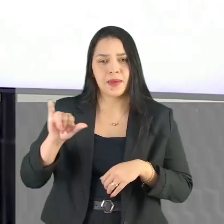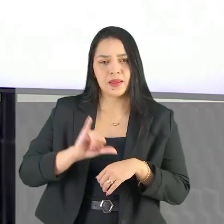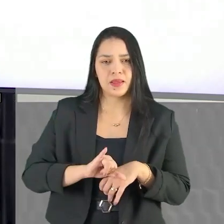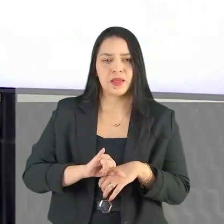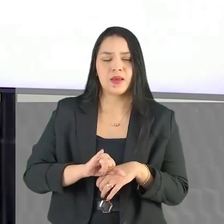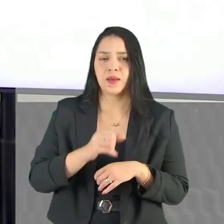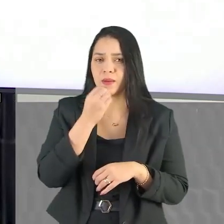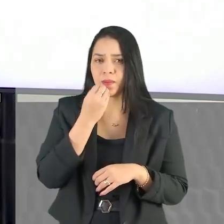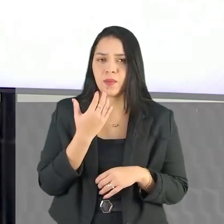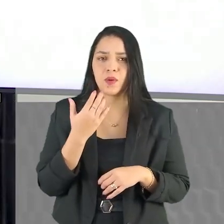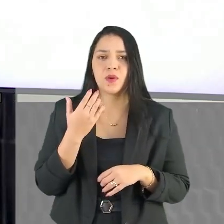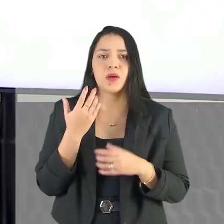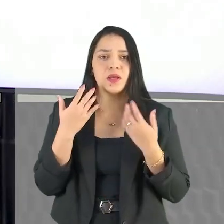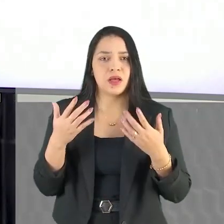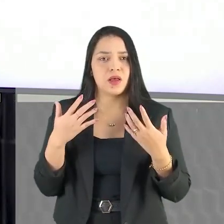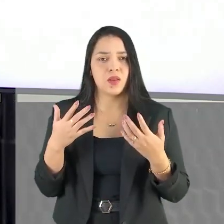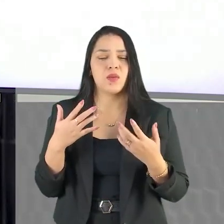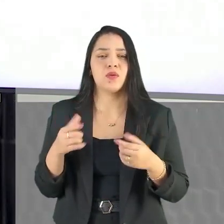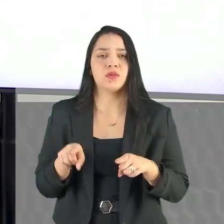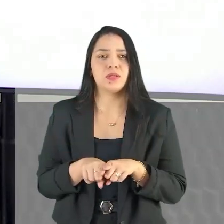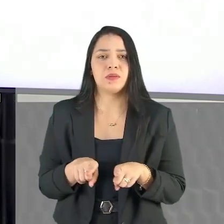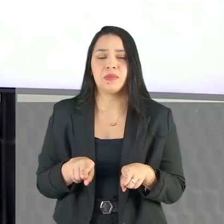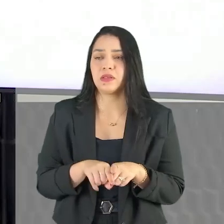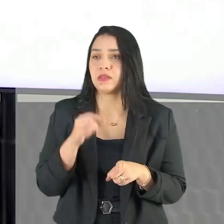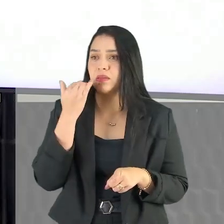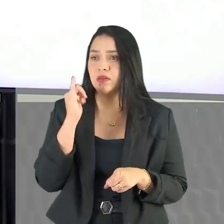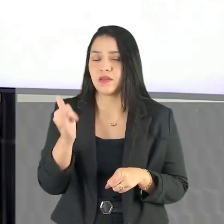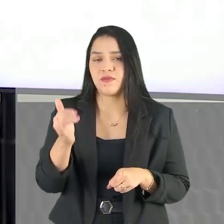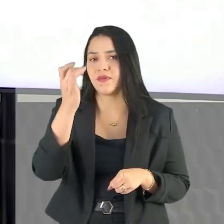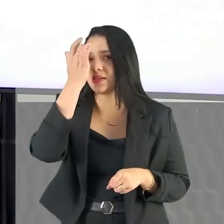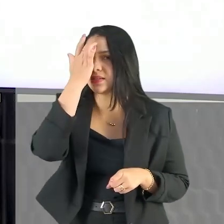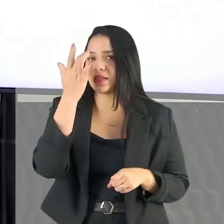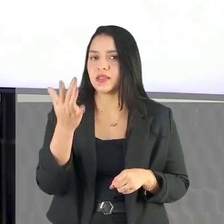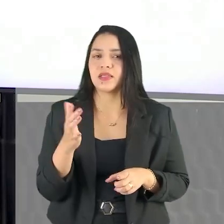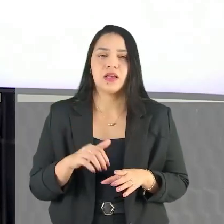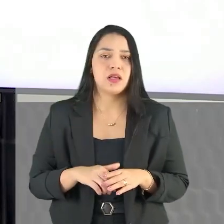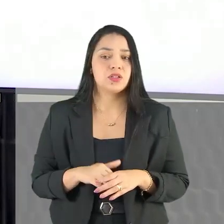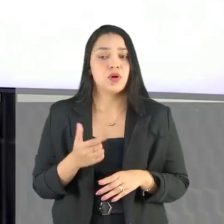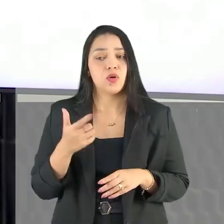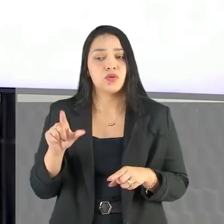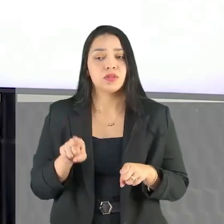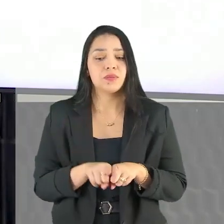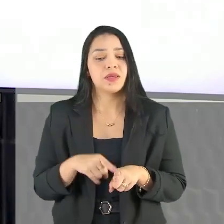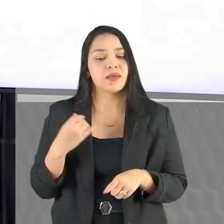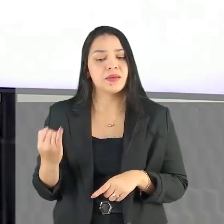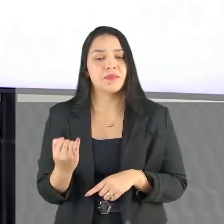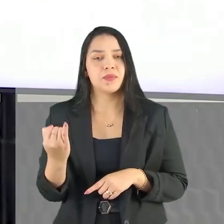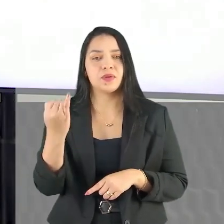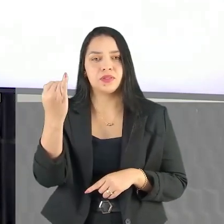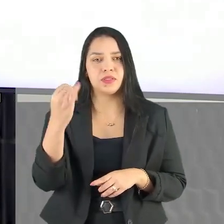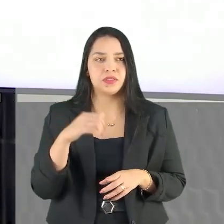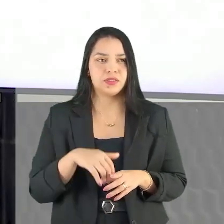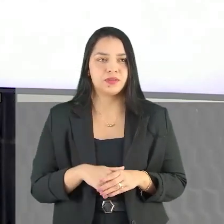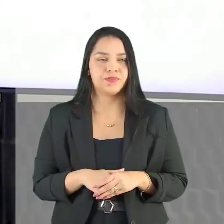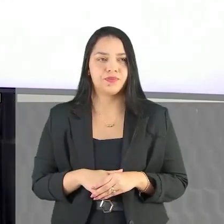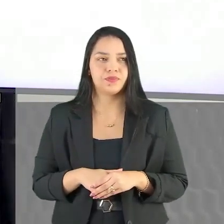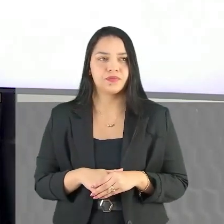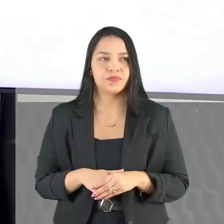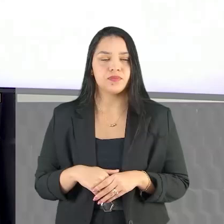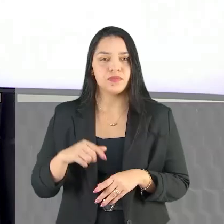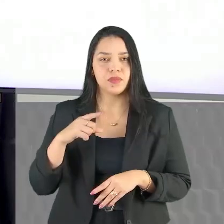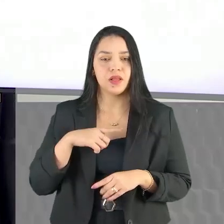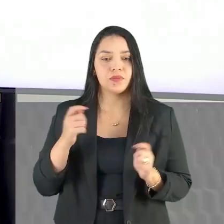de calor, metal conduz corrente elétrica com muita facilidade. Outra coisa importante, os metais eles